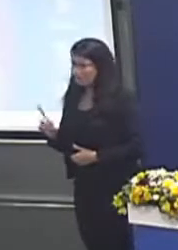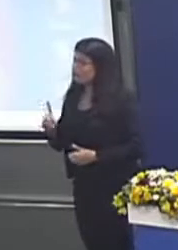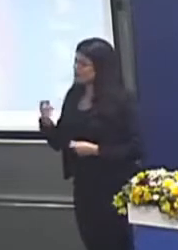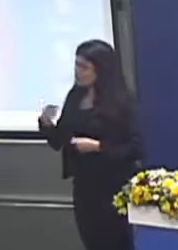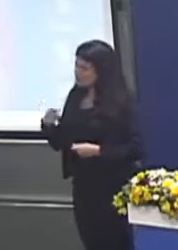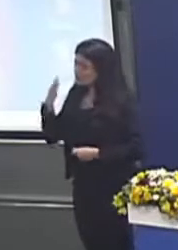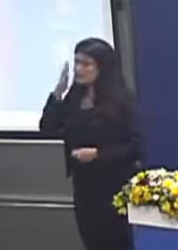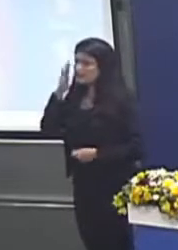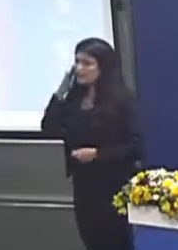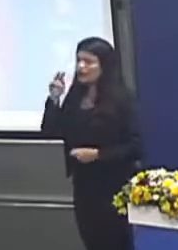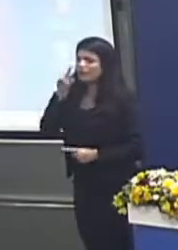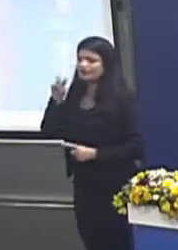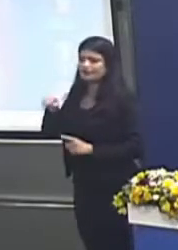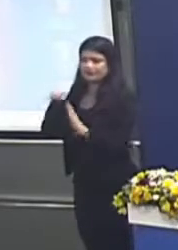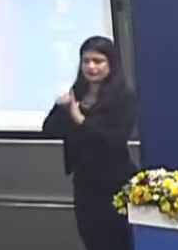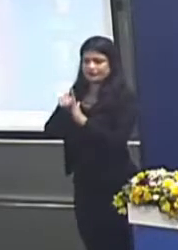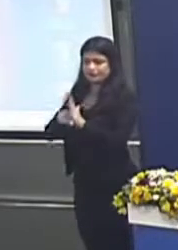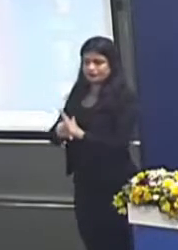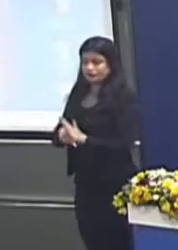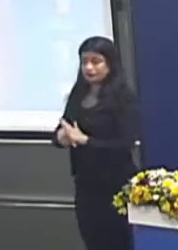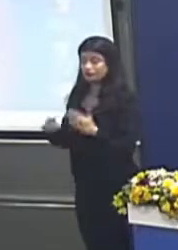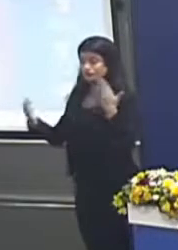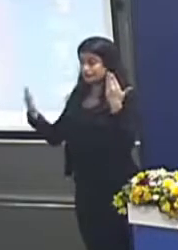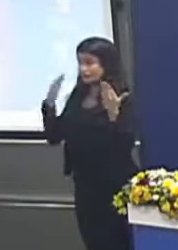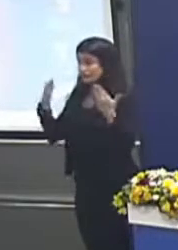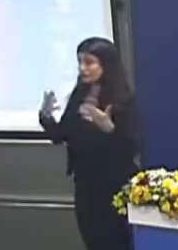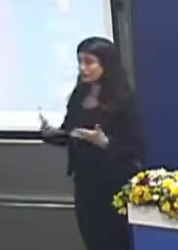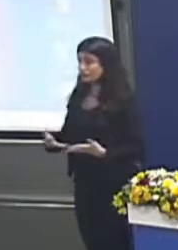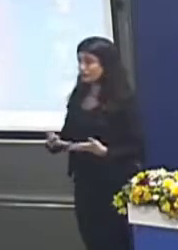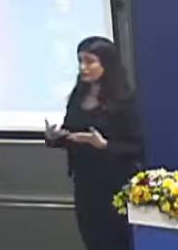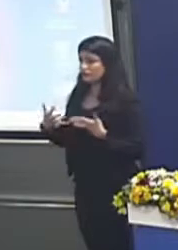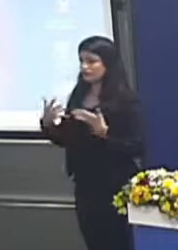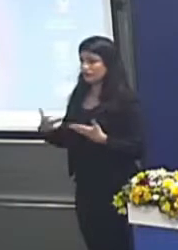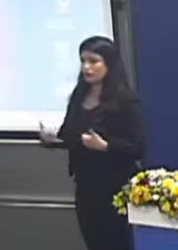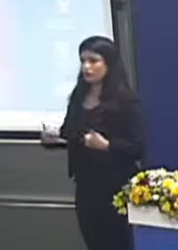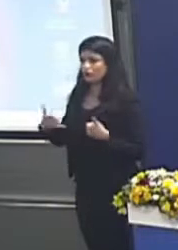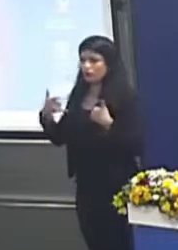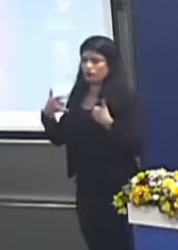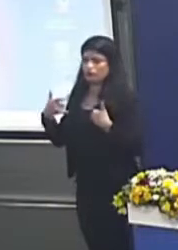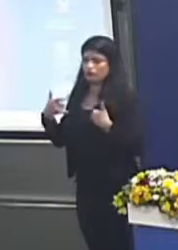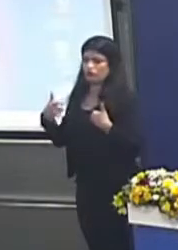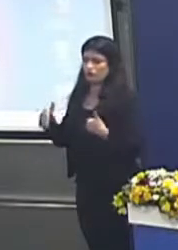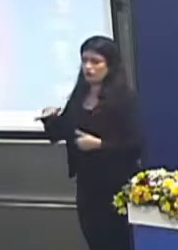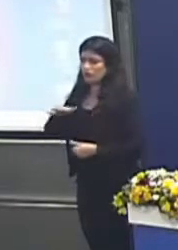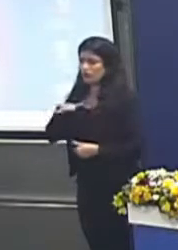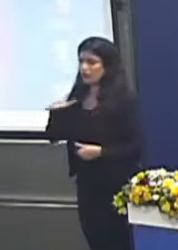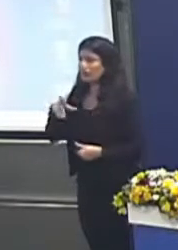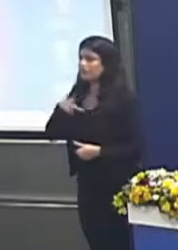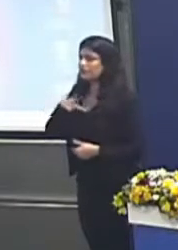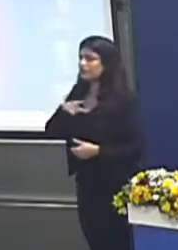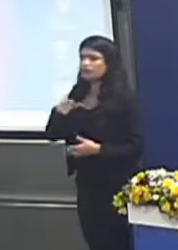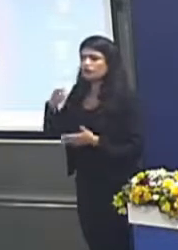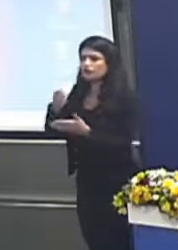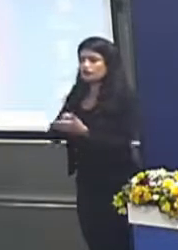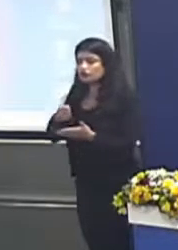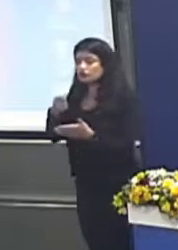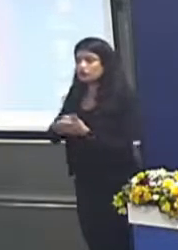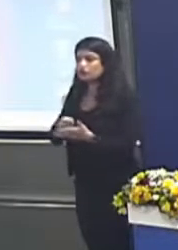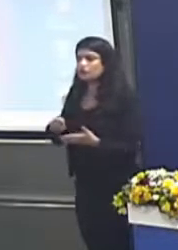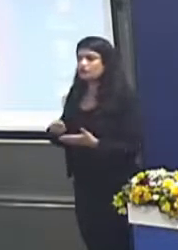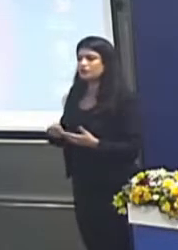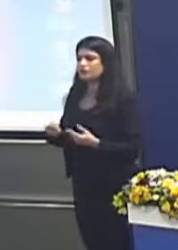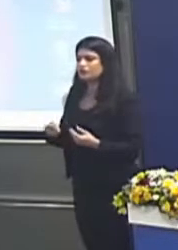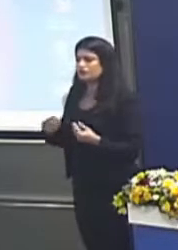realidade. Uma psicologia que se orgulha de ser uma psicologia antimanicomial, que está lutando quase que contra a